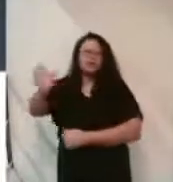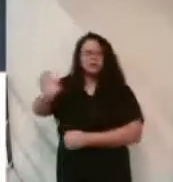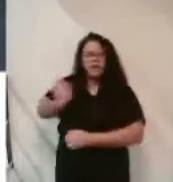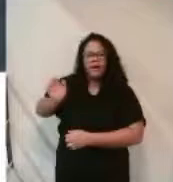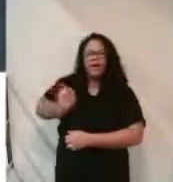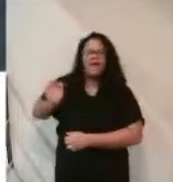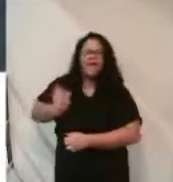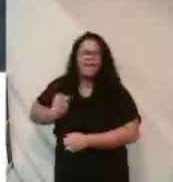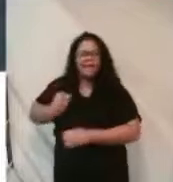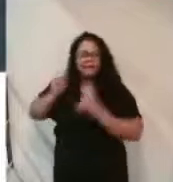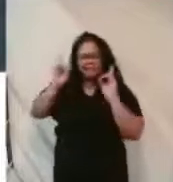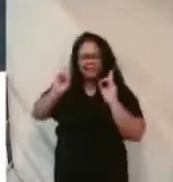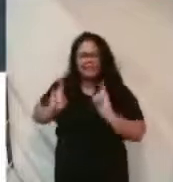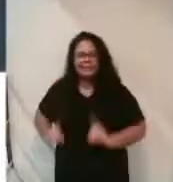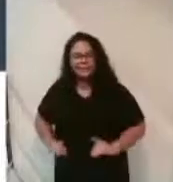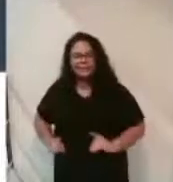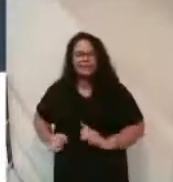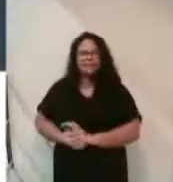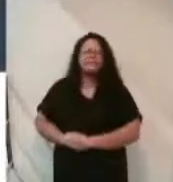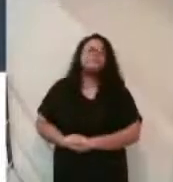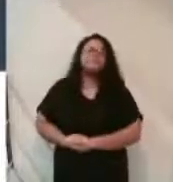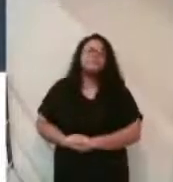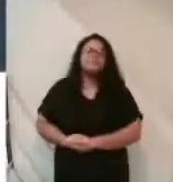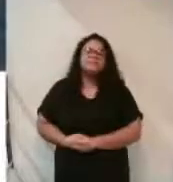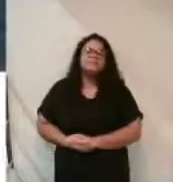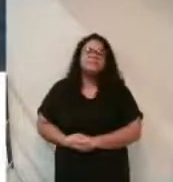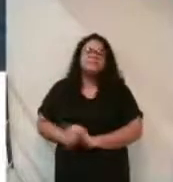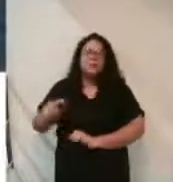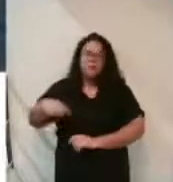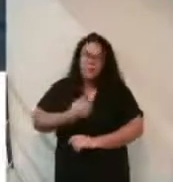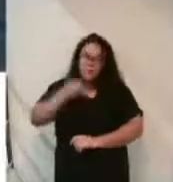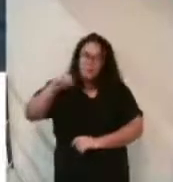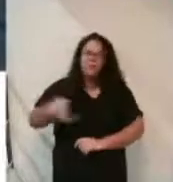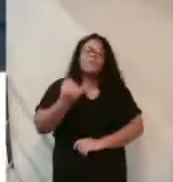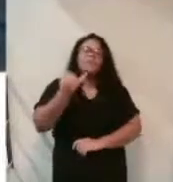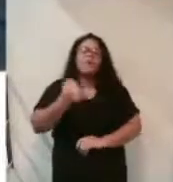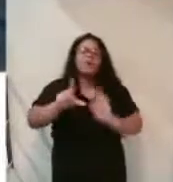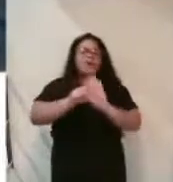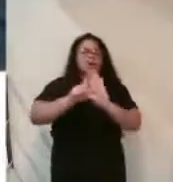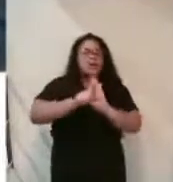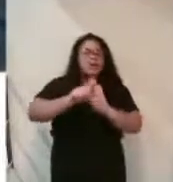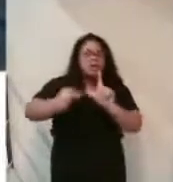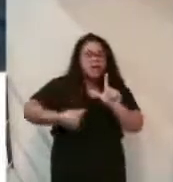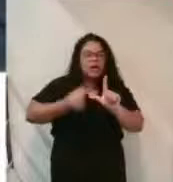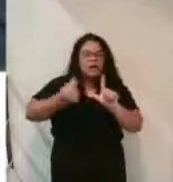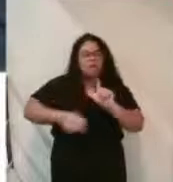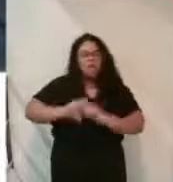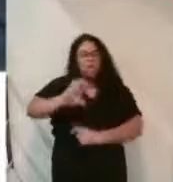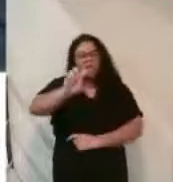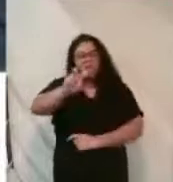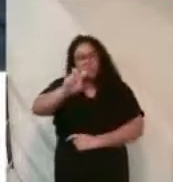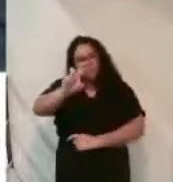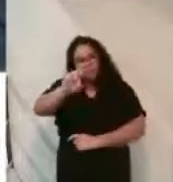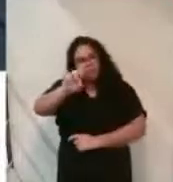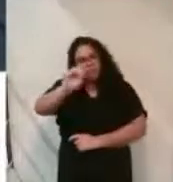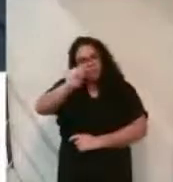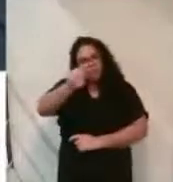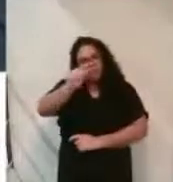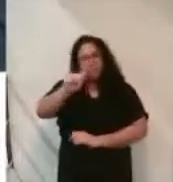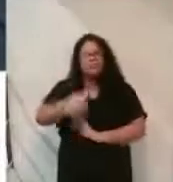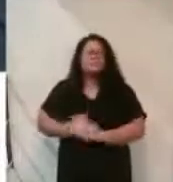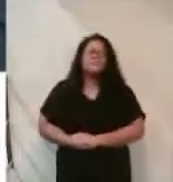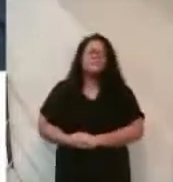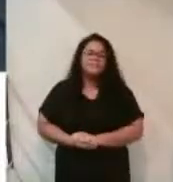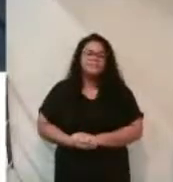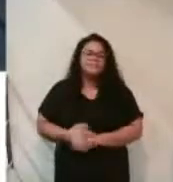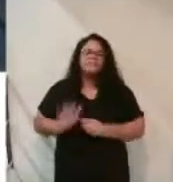catadores, é o decreto de logística reversa. Por quê? E é um decreto de logística reversa de embalagens, onde todas as empresas